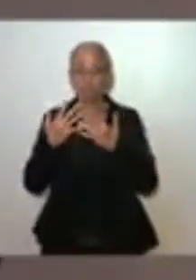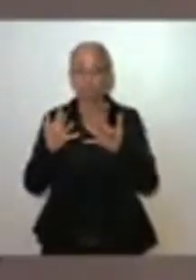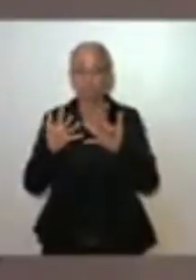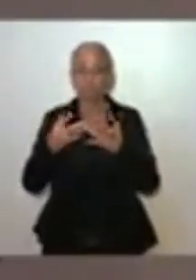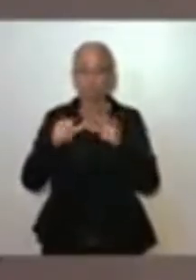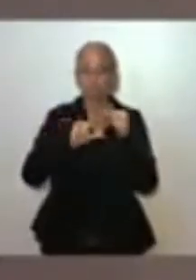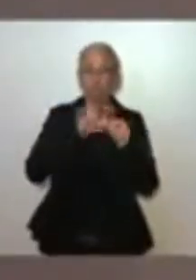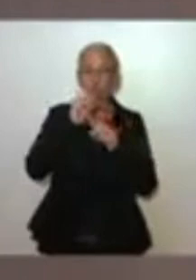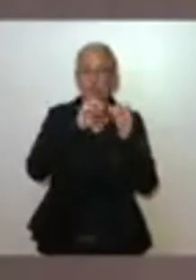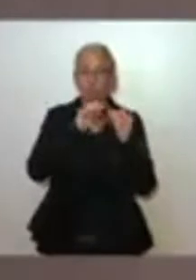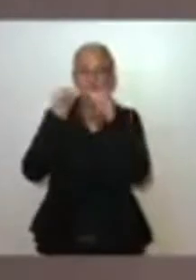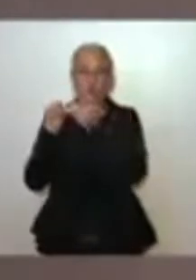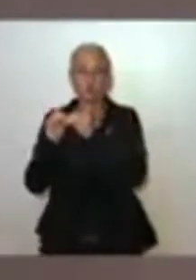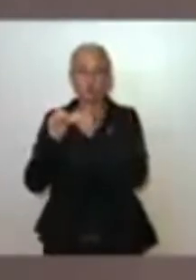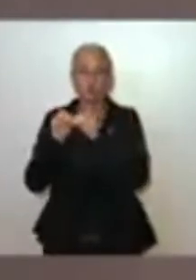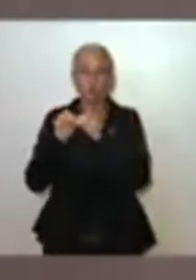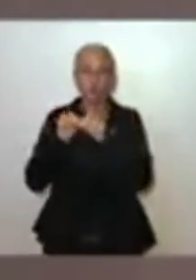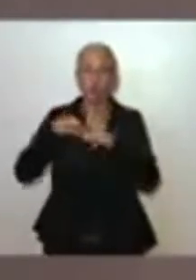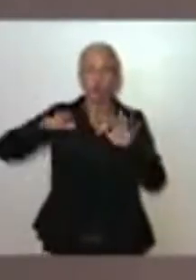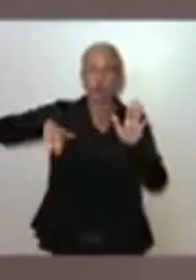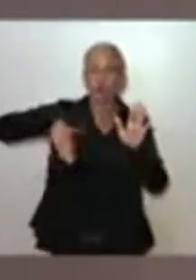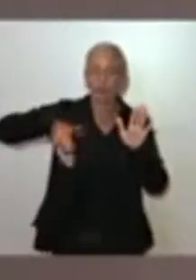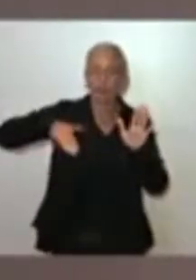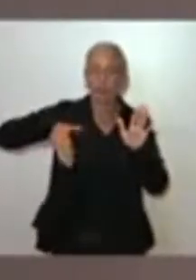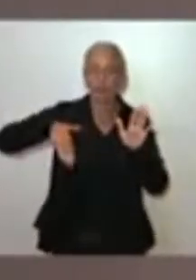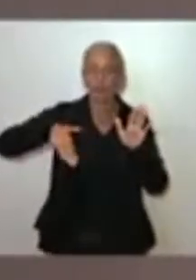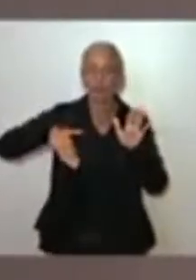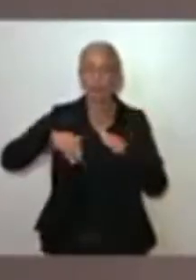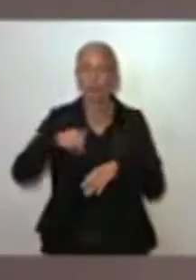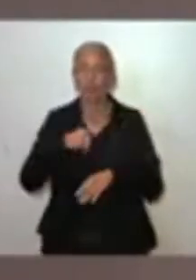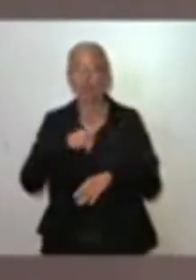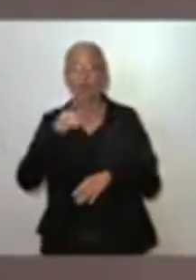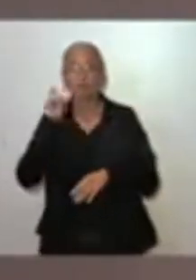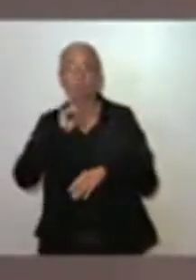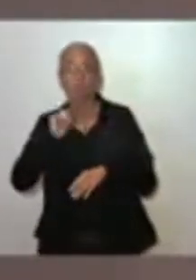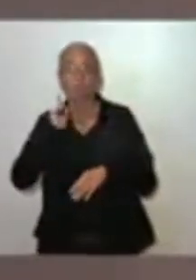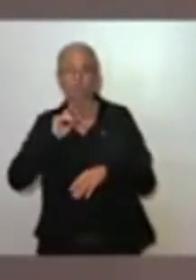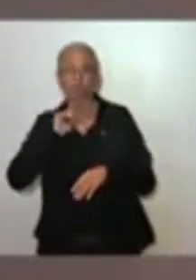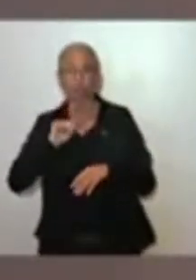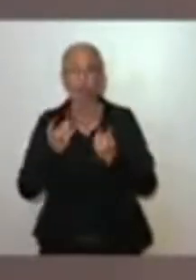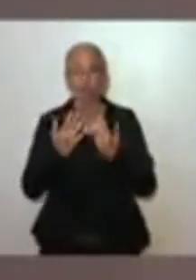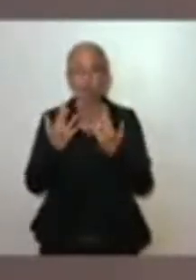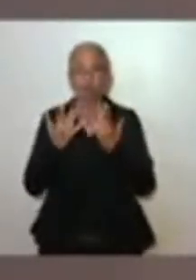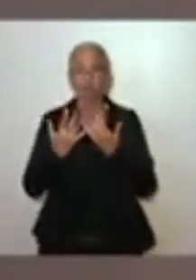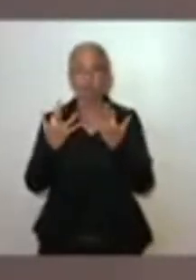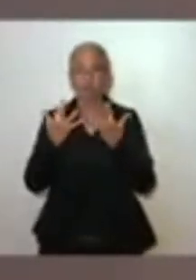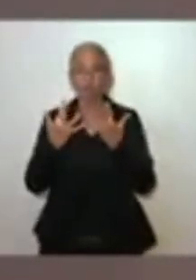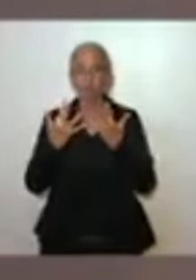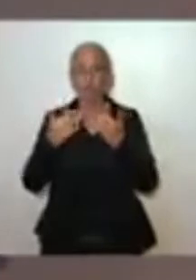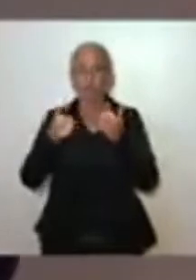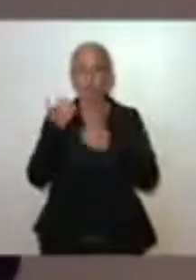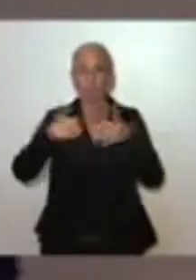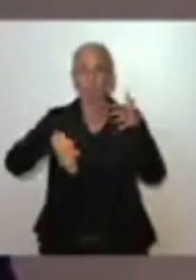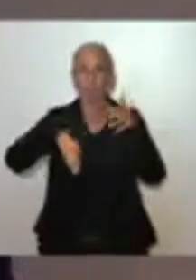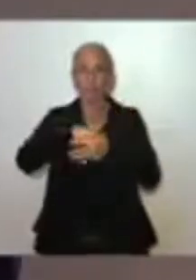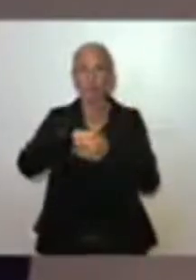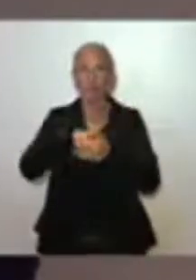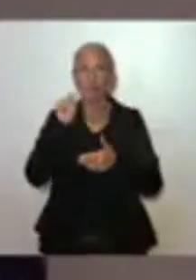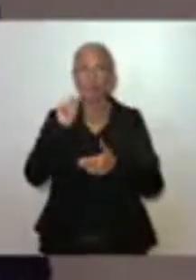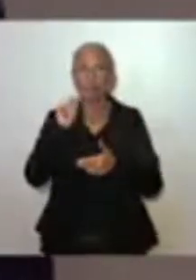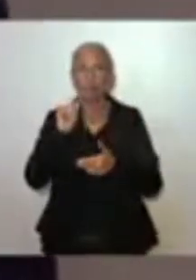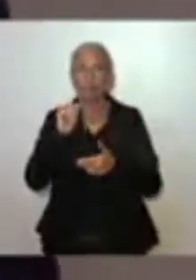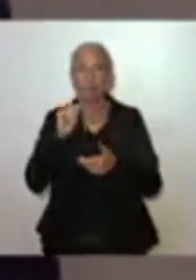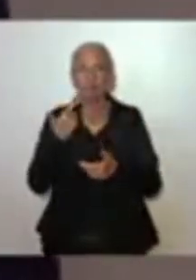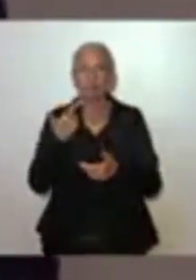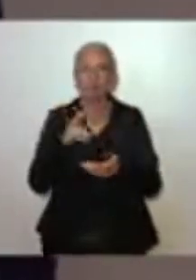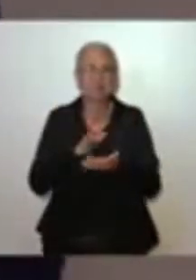o Rio joguei bola na praia depois joguei na Escolinha do Flamengo na grama e eu só não fui um craque da Pelota por absoluta